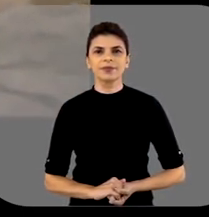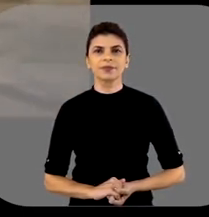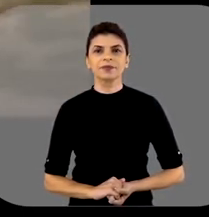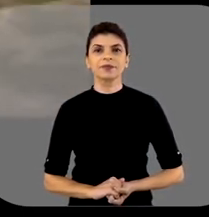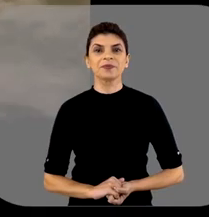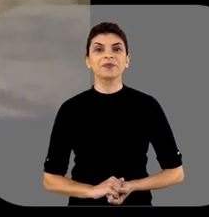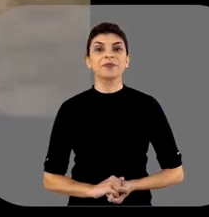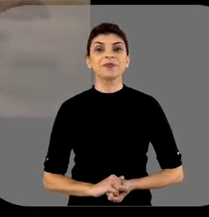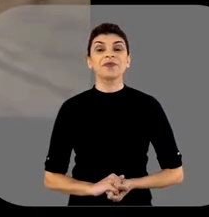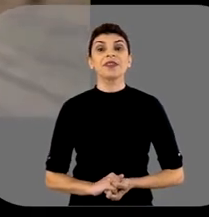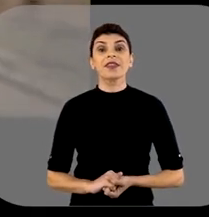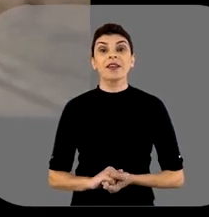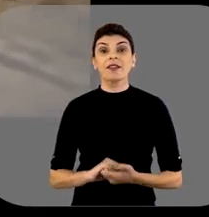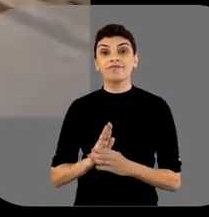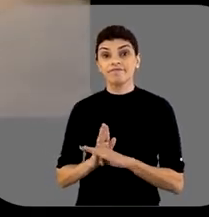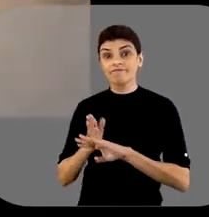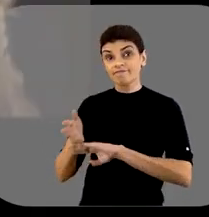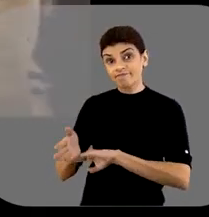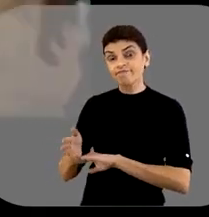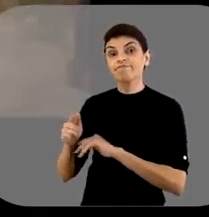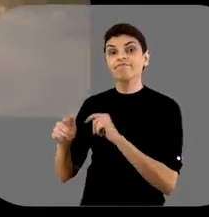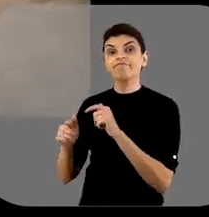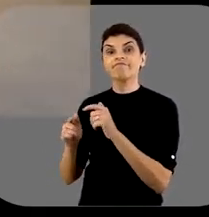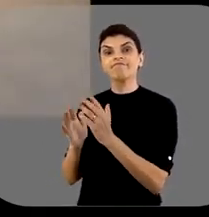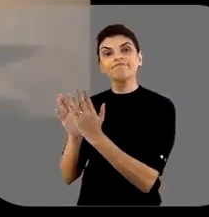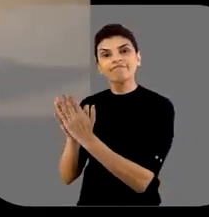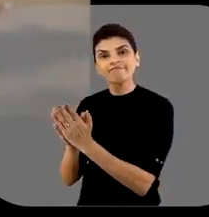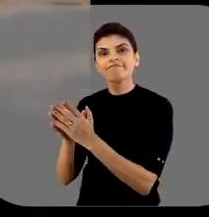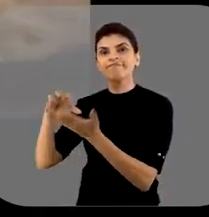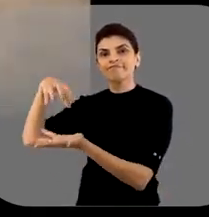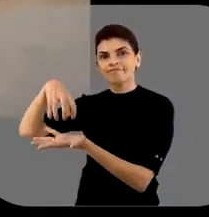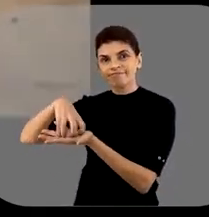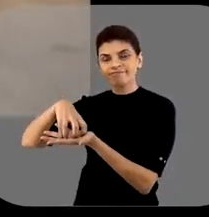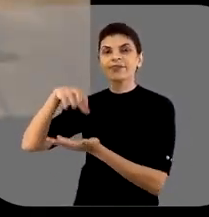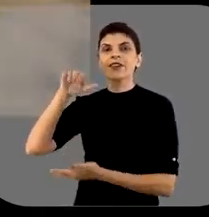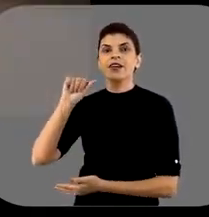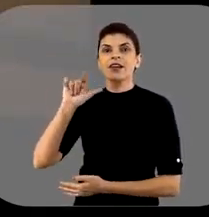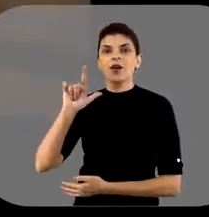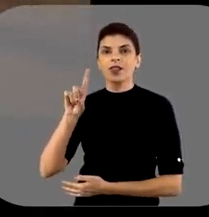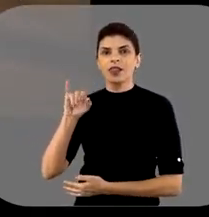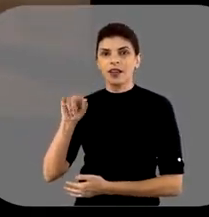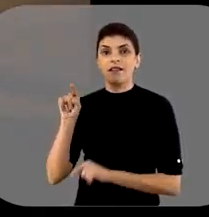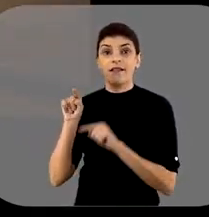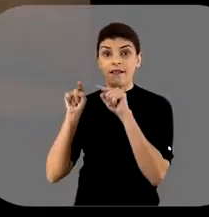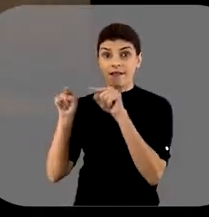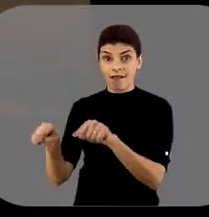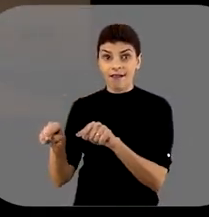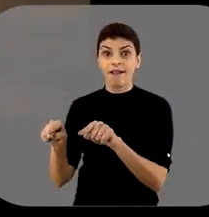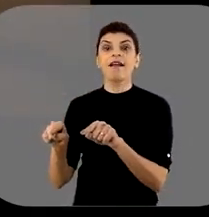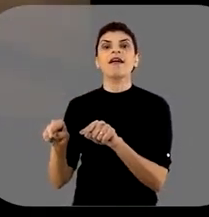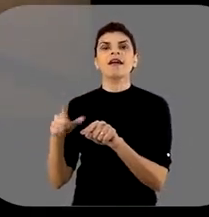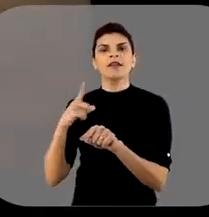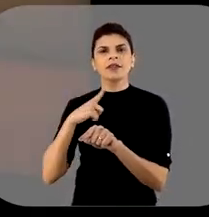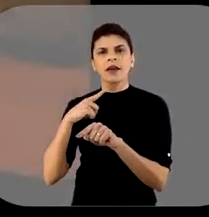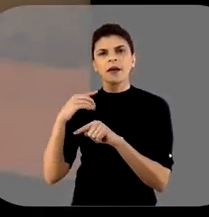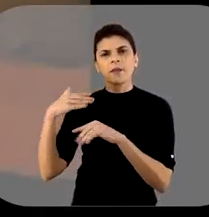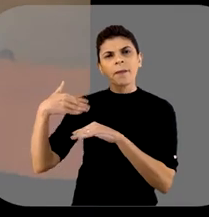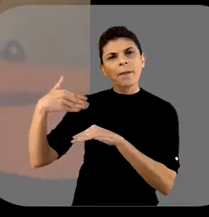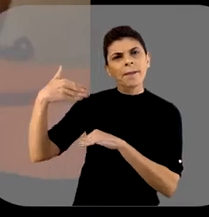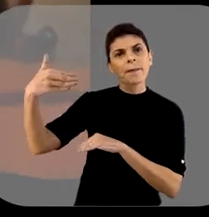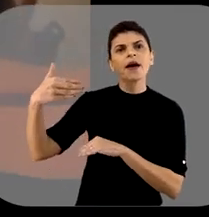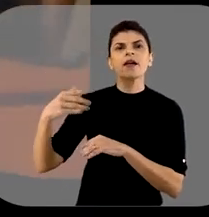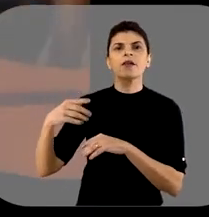Aqui for para fazer a aldeia, né? Uhum. Viu a aldeia lá na baixo, né? Uhum. Para cima tem a aldeia